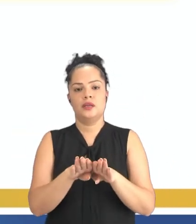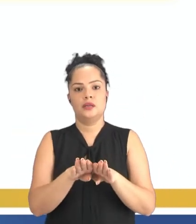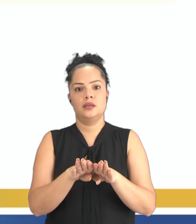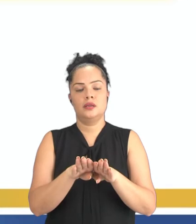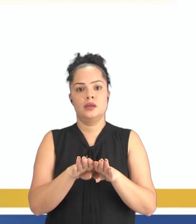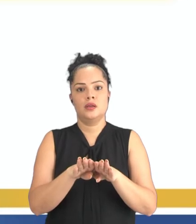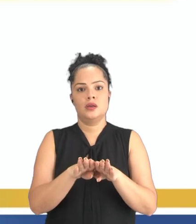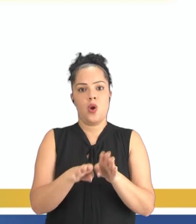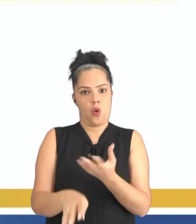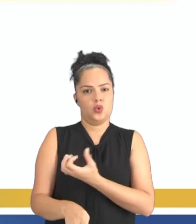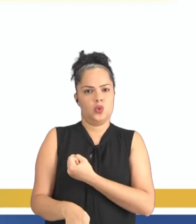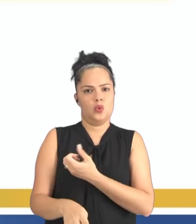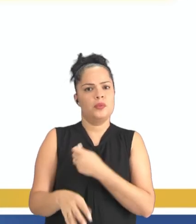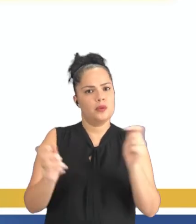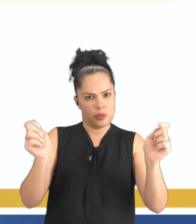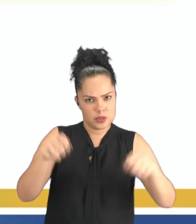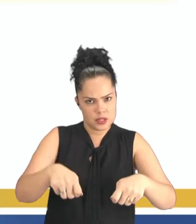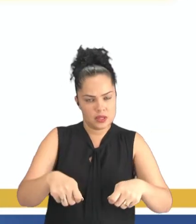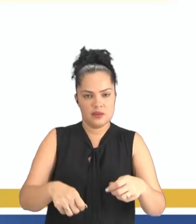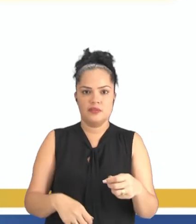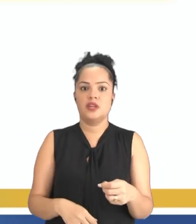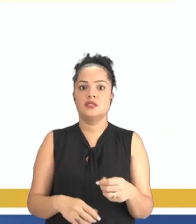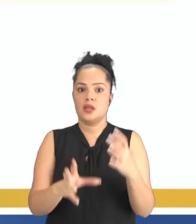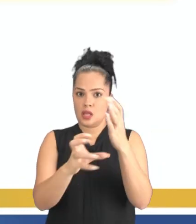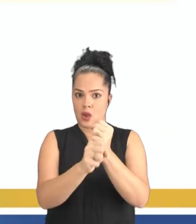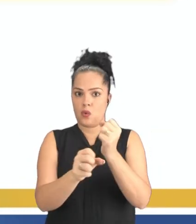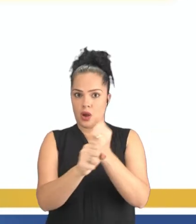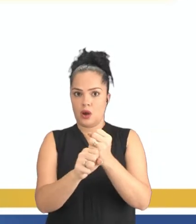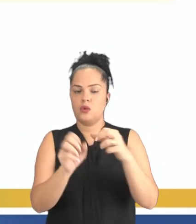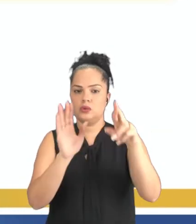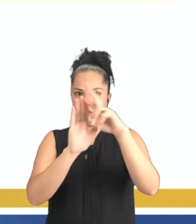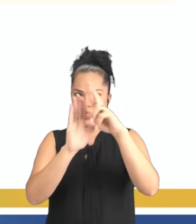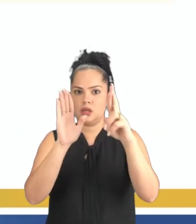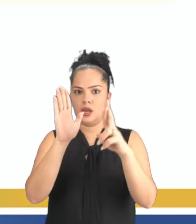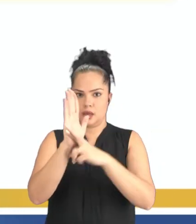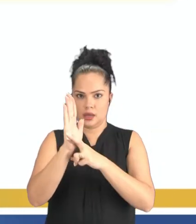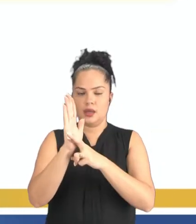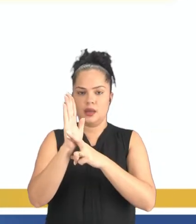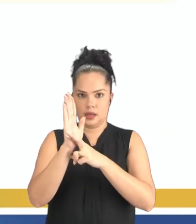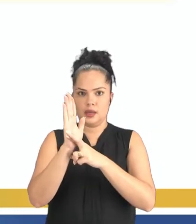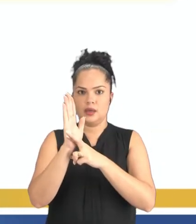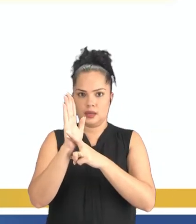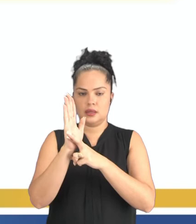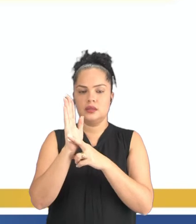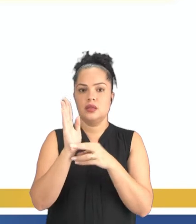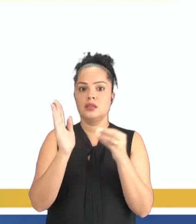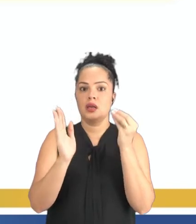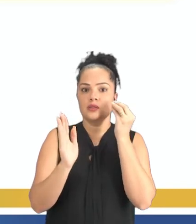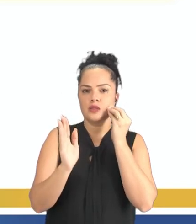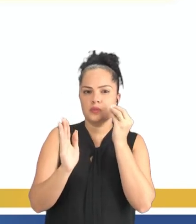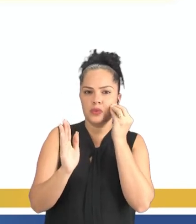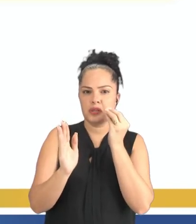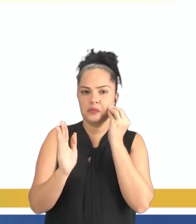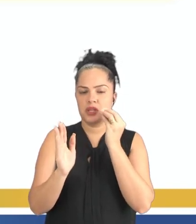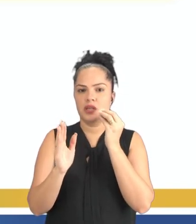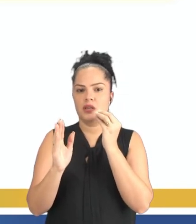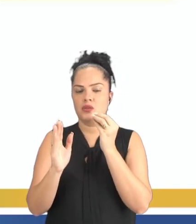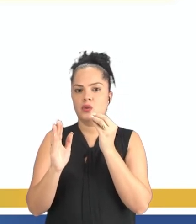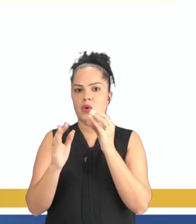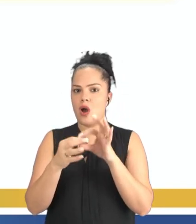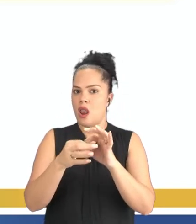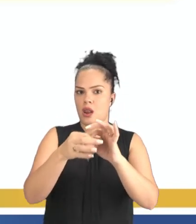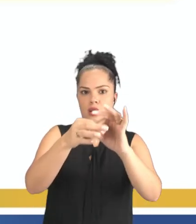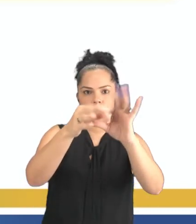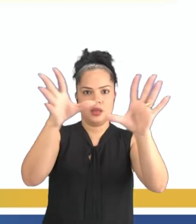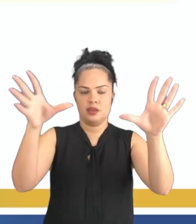ó, pense assim, o cálculo de probabilidade é assim, você tem um experimento aleatório, né, e aí você tem os eventos,